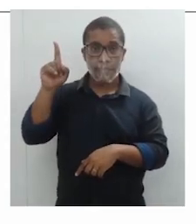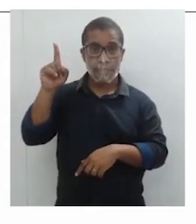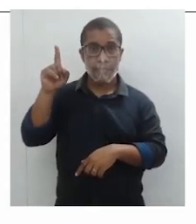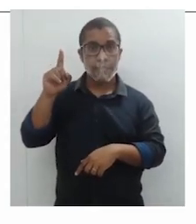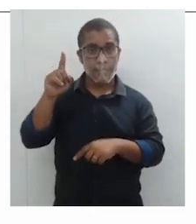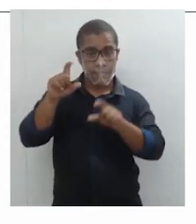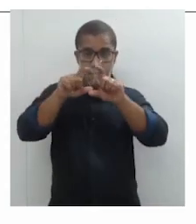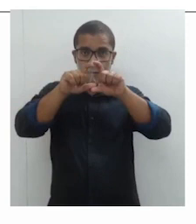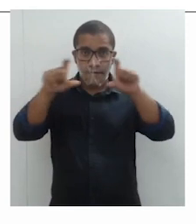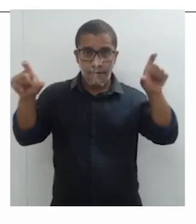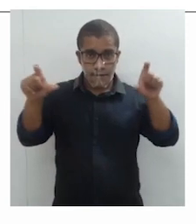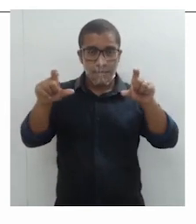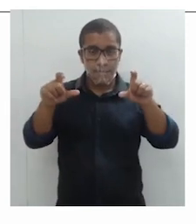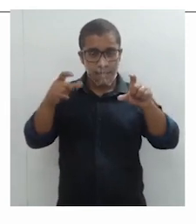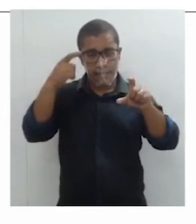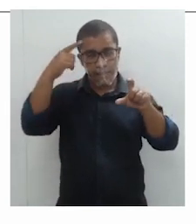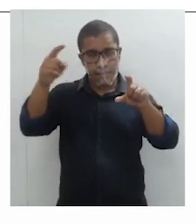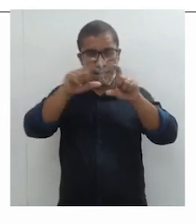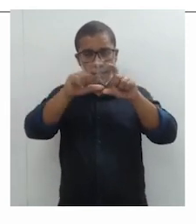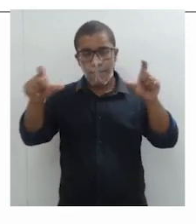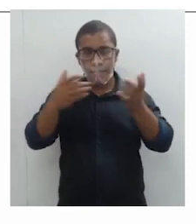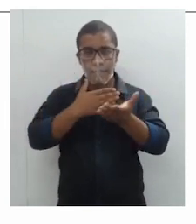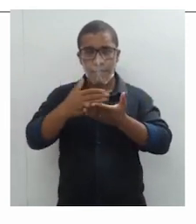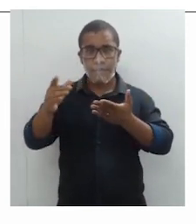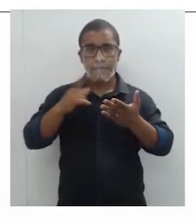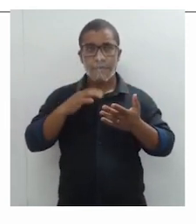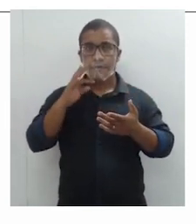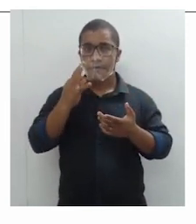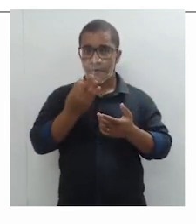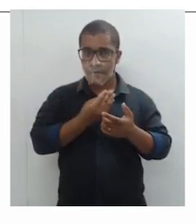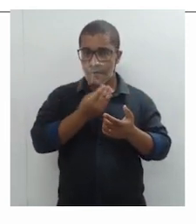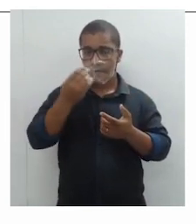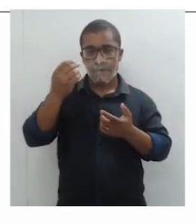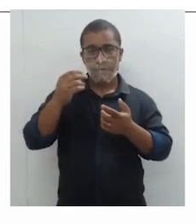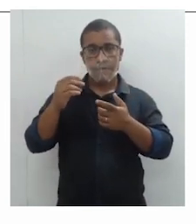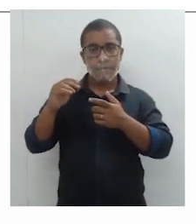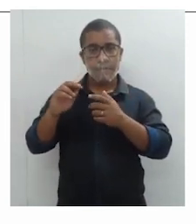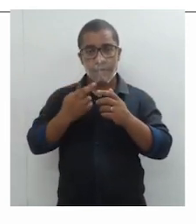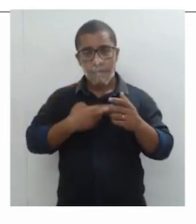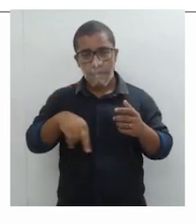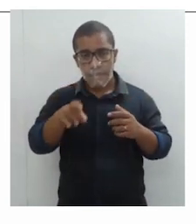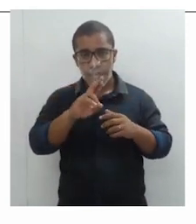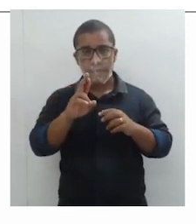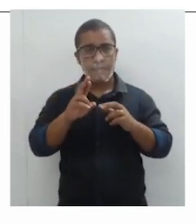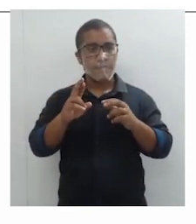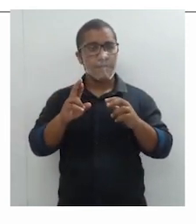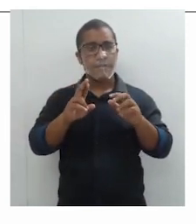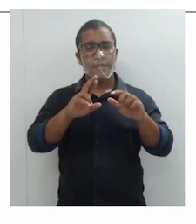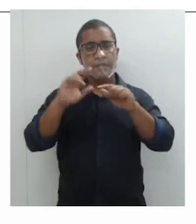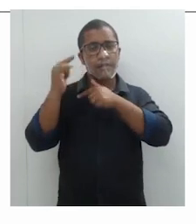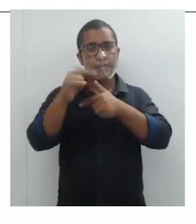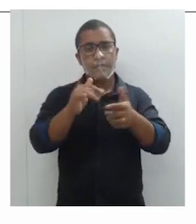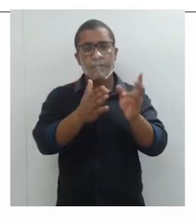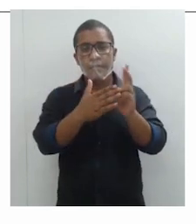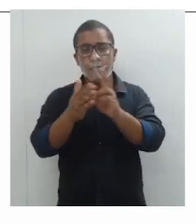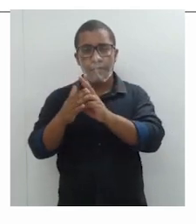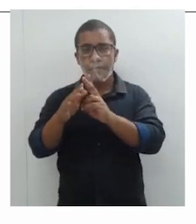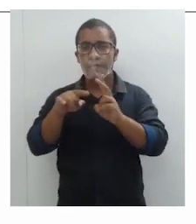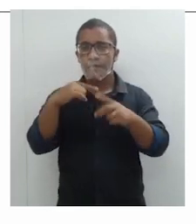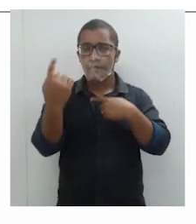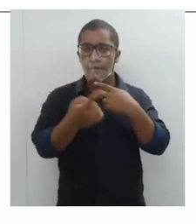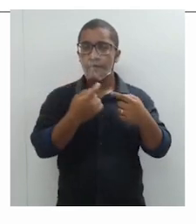daquele trecho Inicial que foi o conhecimento do fenómeno religioso nas tradições indígenas sugere um